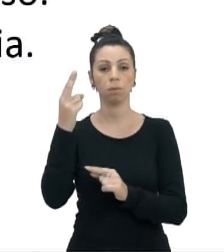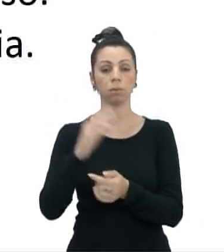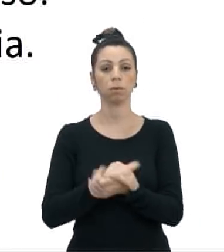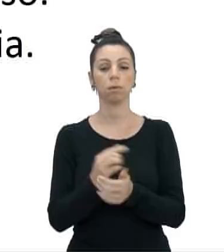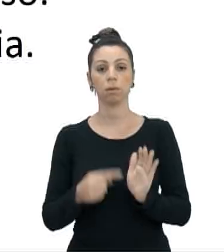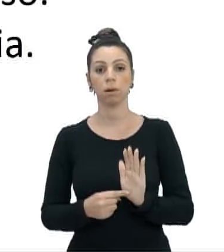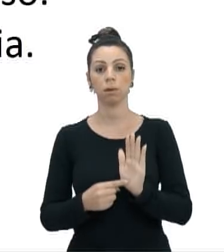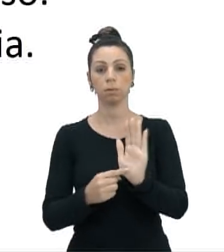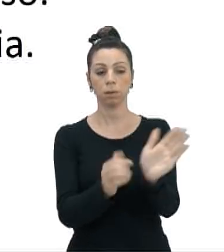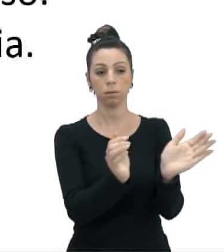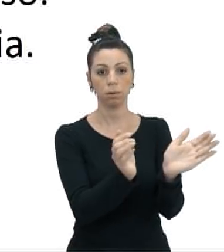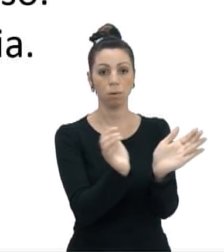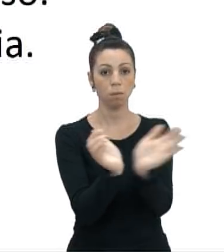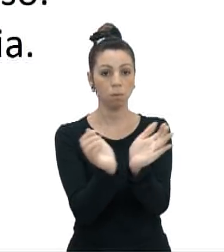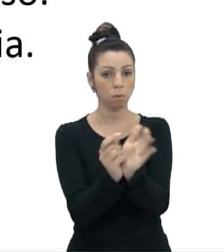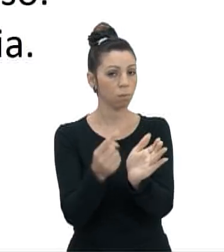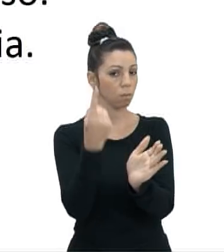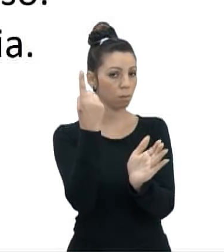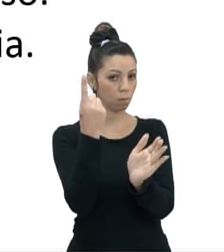apenas uma categoria.